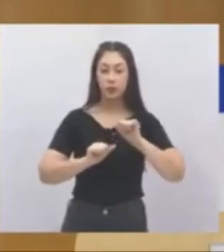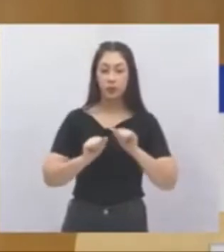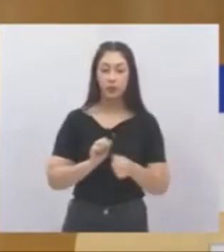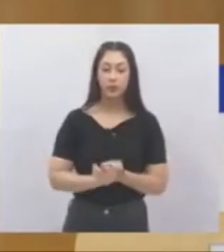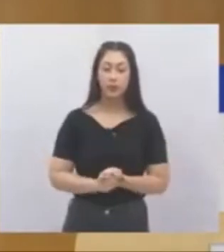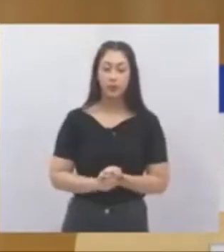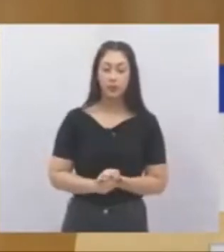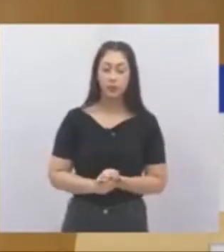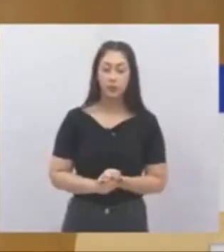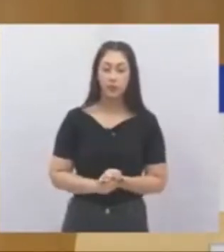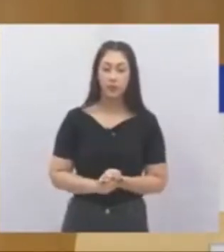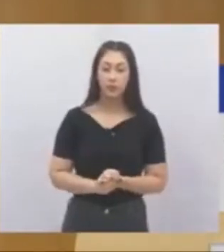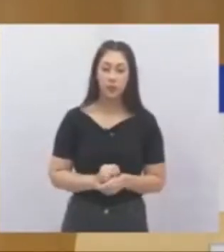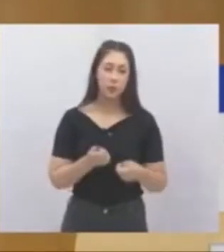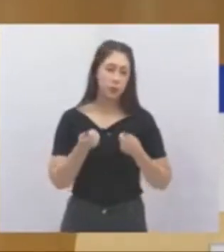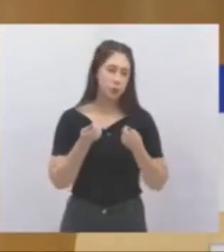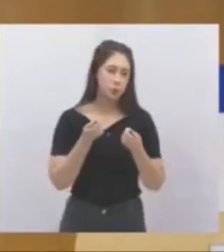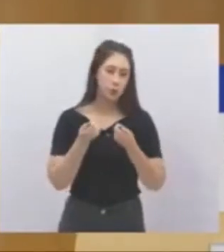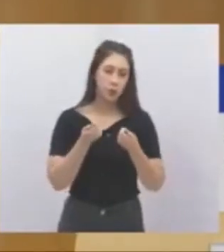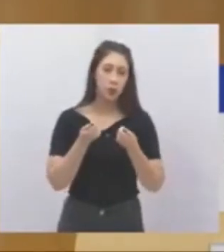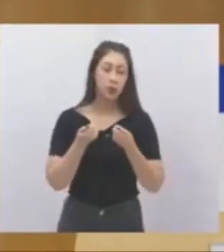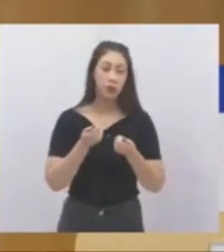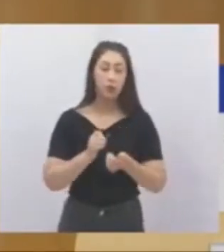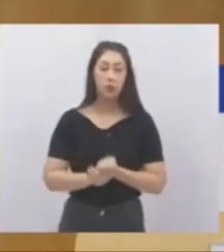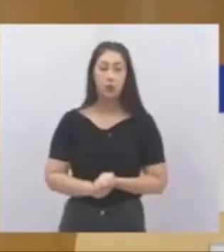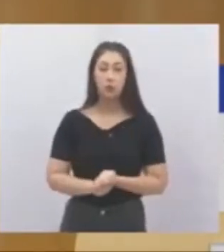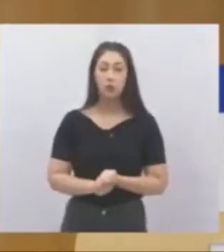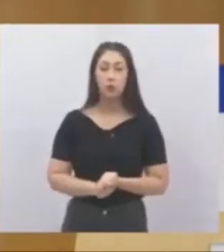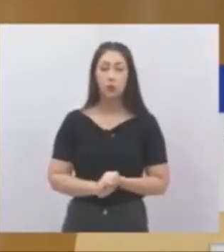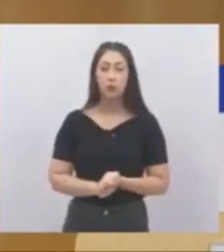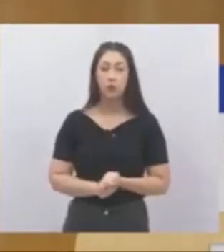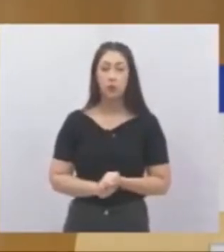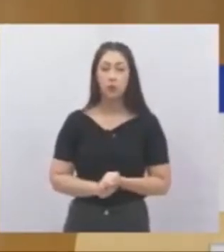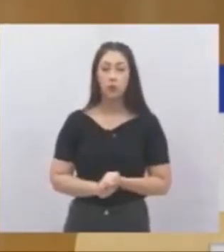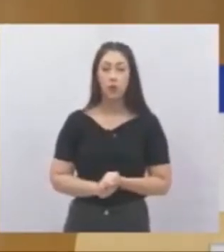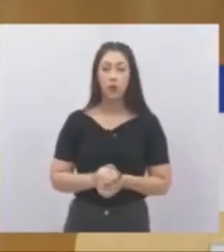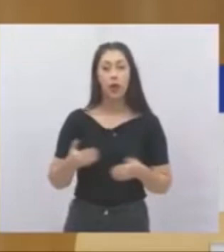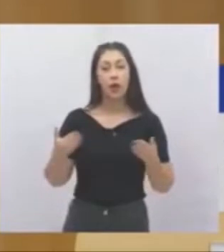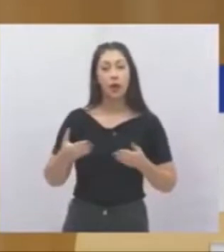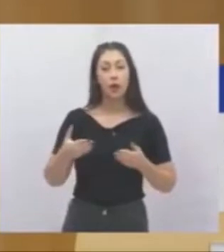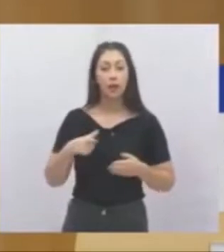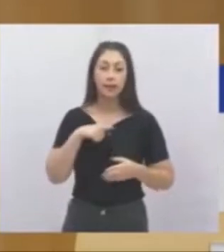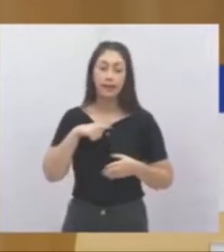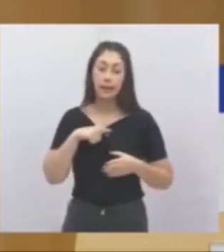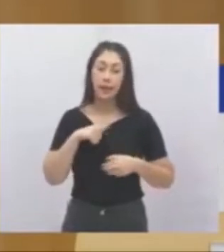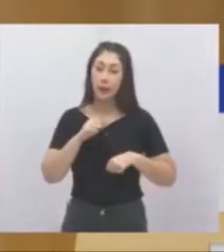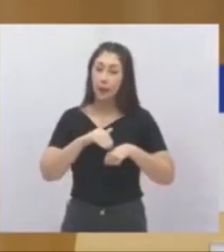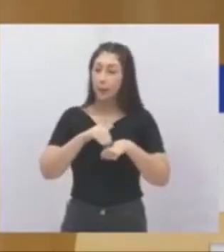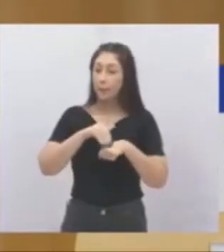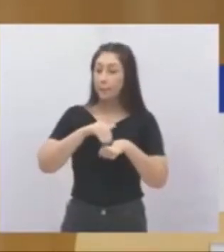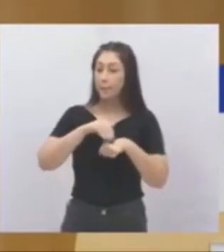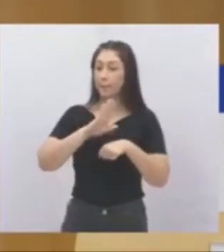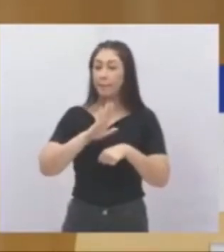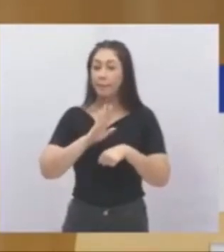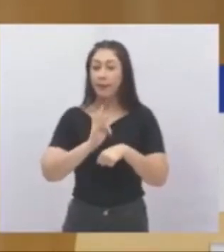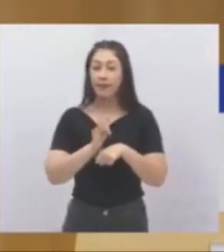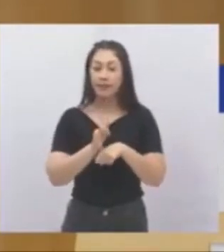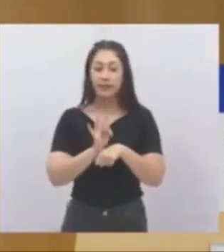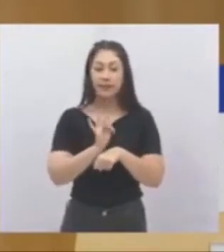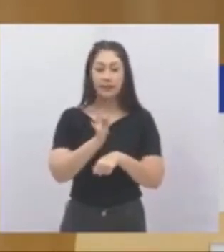a questão administrativa, na qual você amplia, né, a quantidade de técnicos